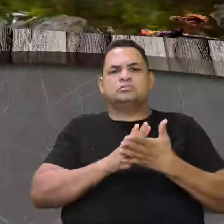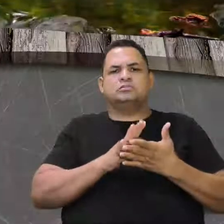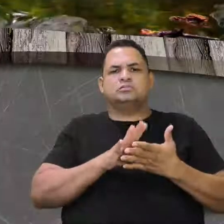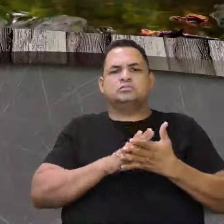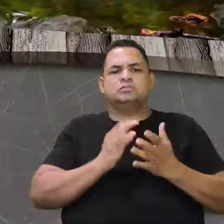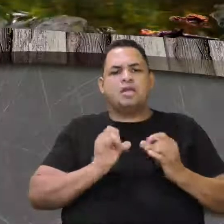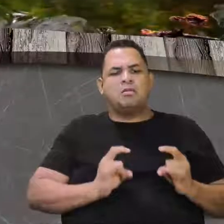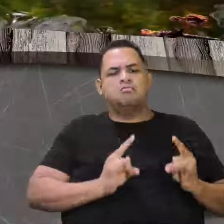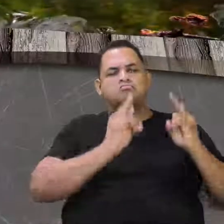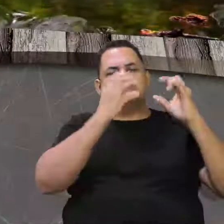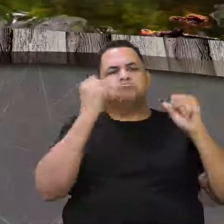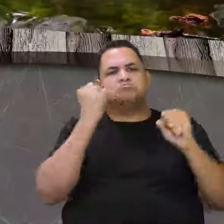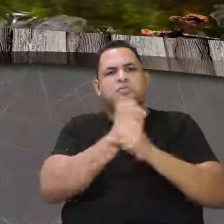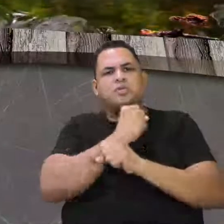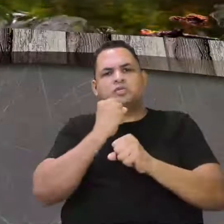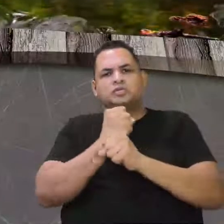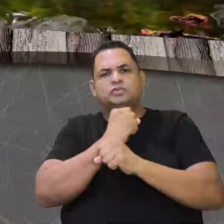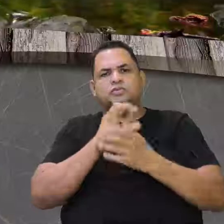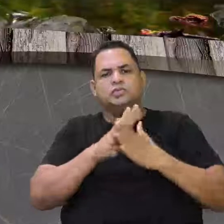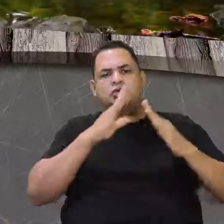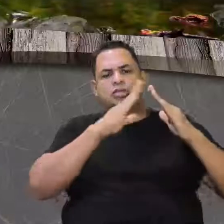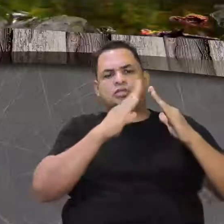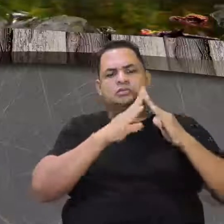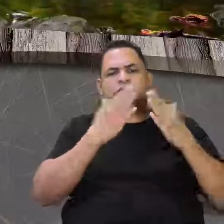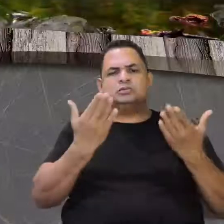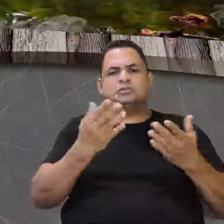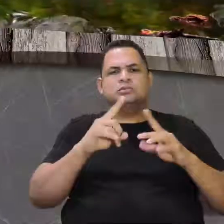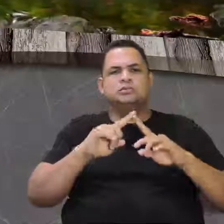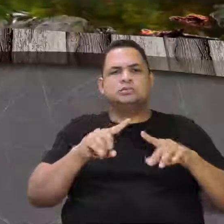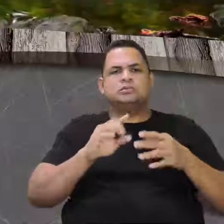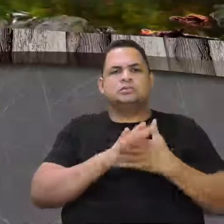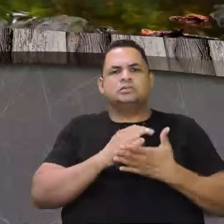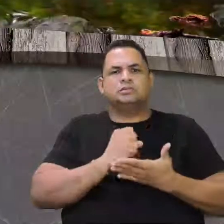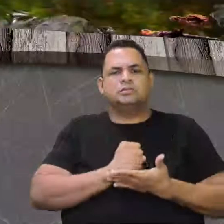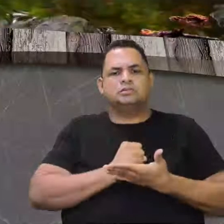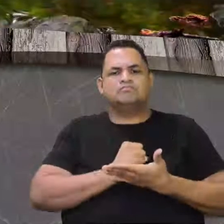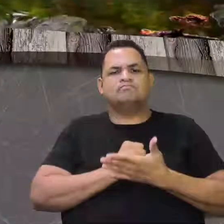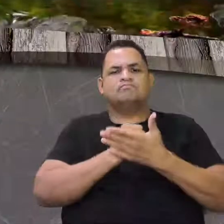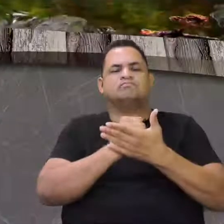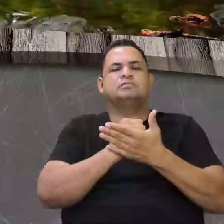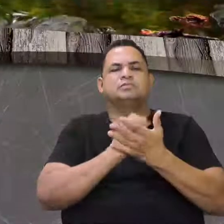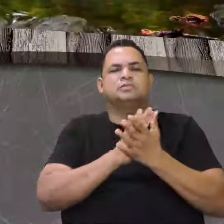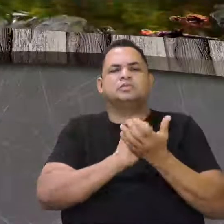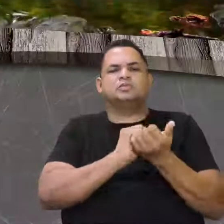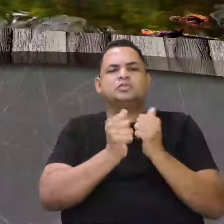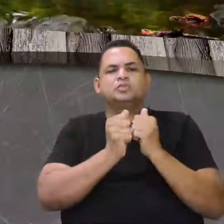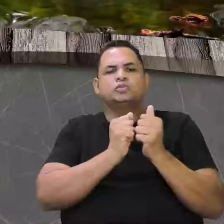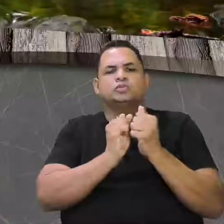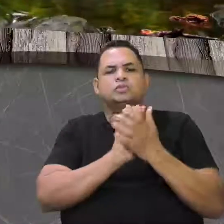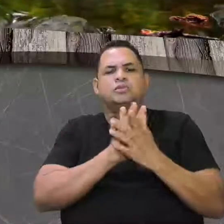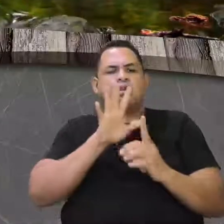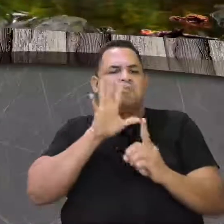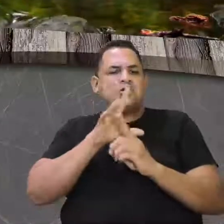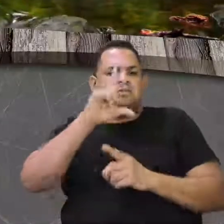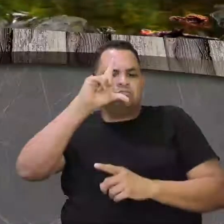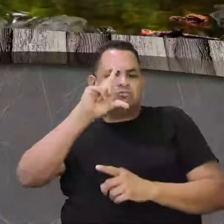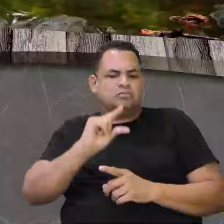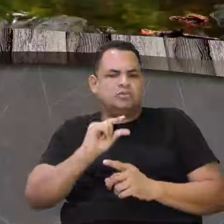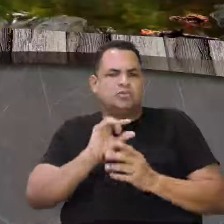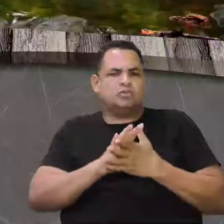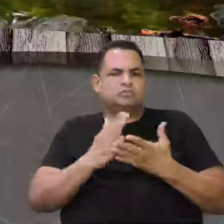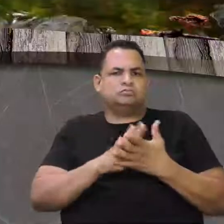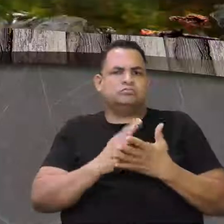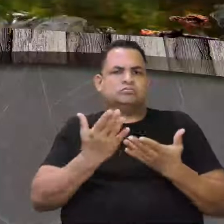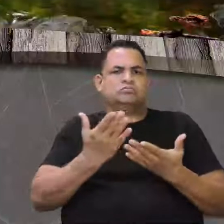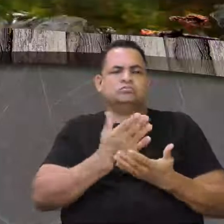né, prédios, casas residenciais, enfim, mas ajudando a controlar, impactar o menos possível. São as